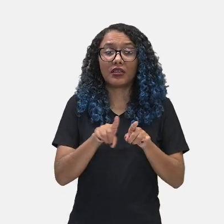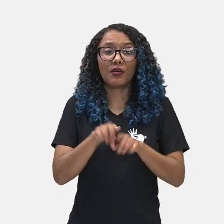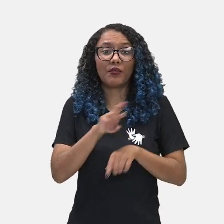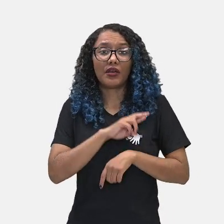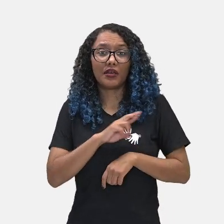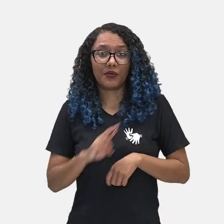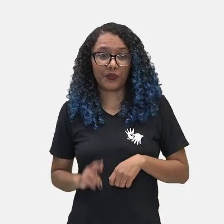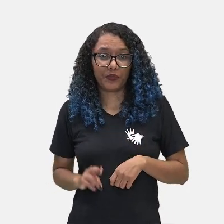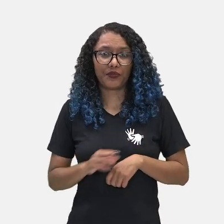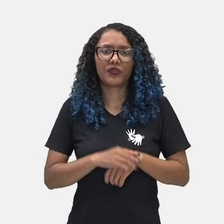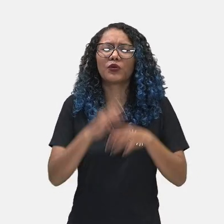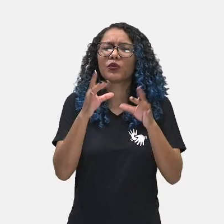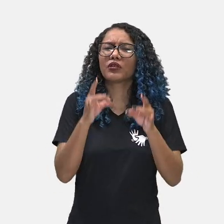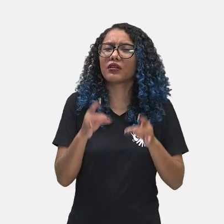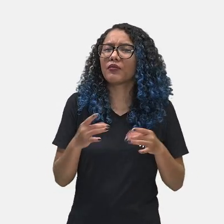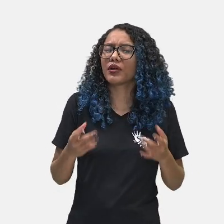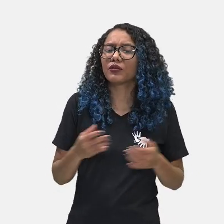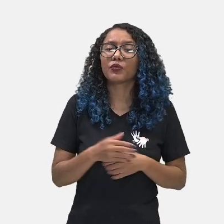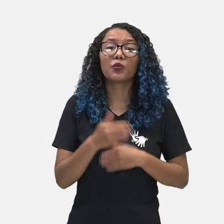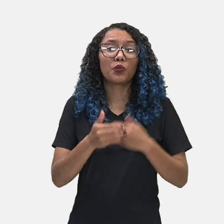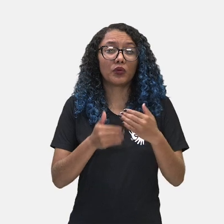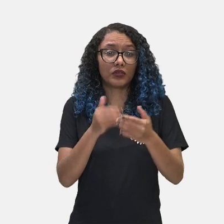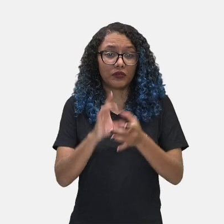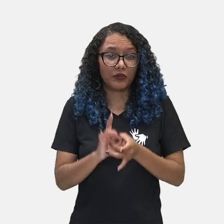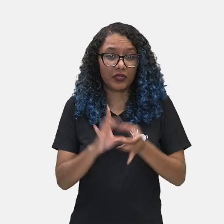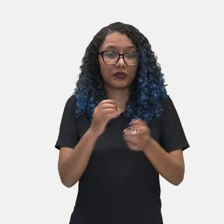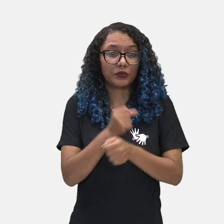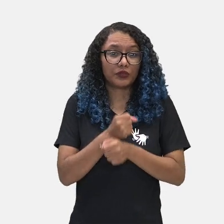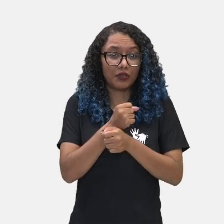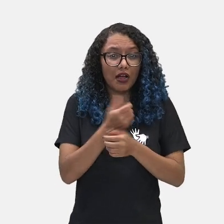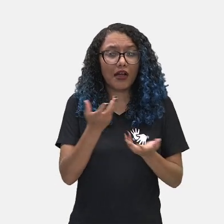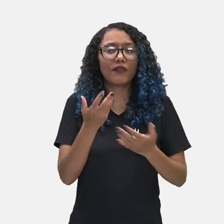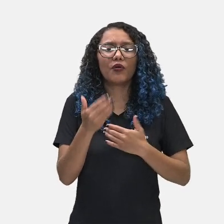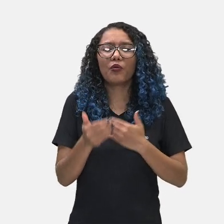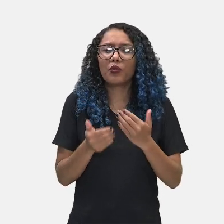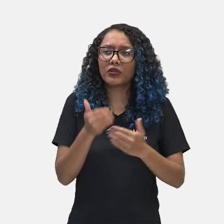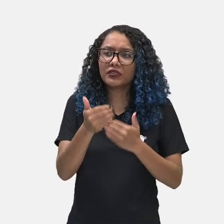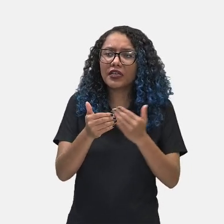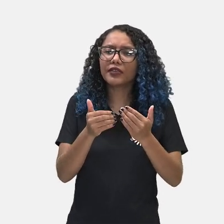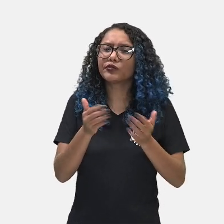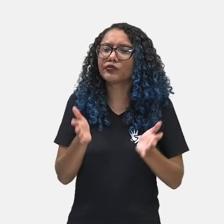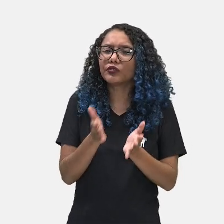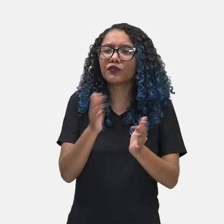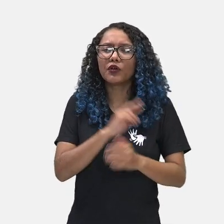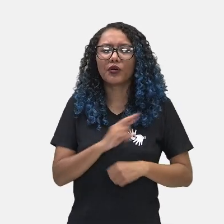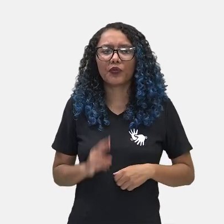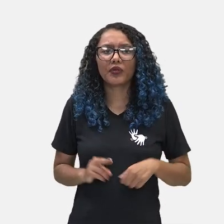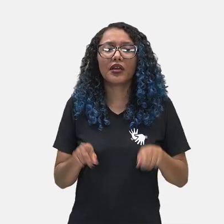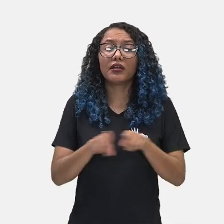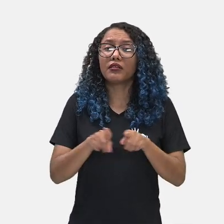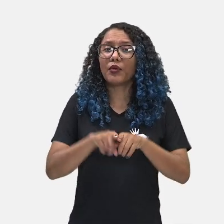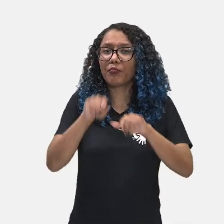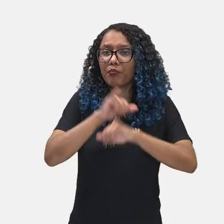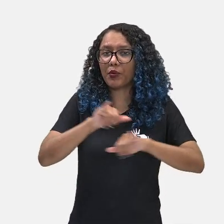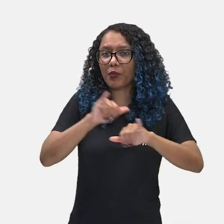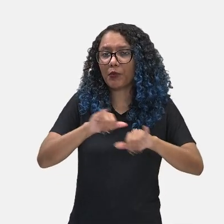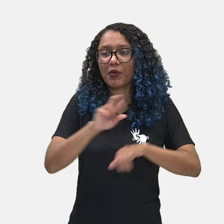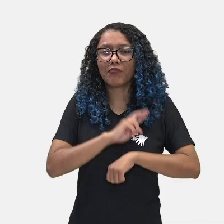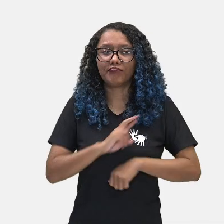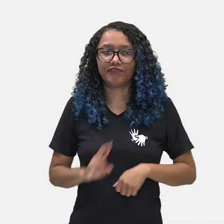e república, detalhamento, processo de abolição, o processo que conduziu à república,